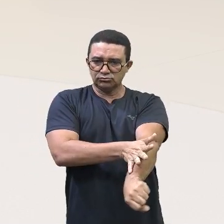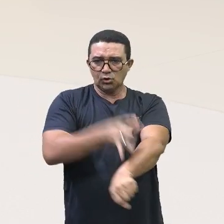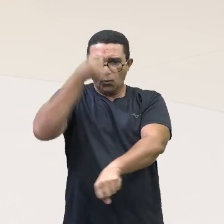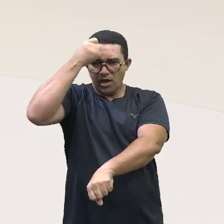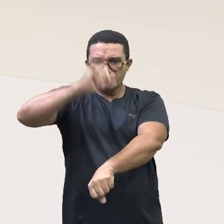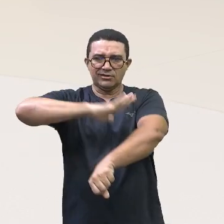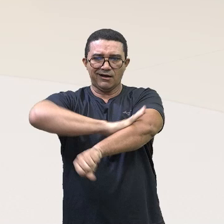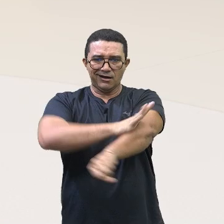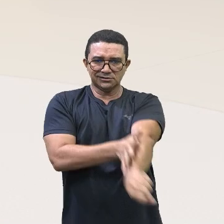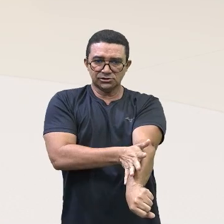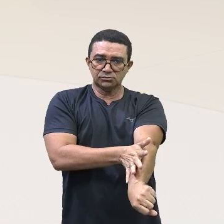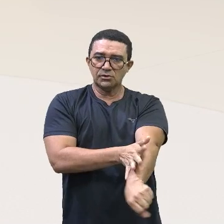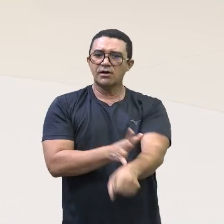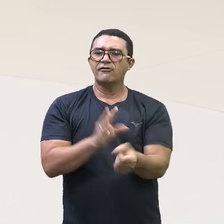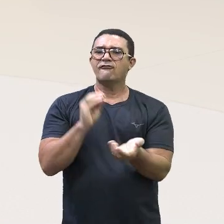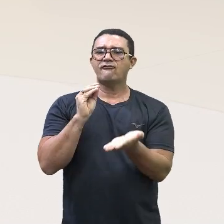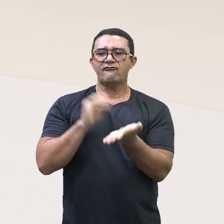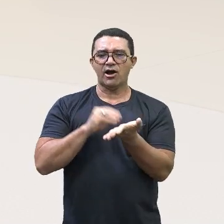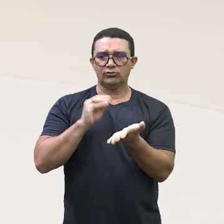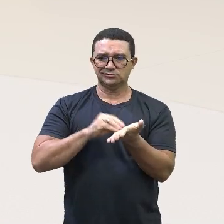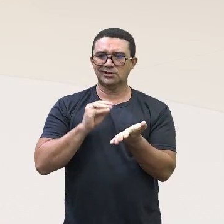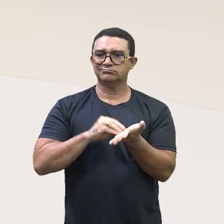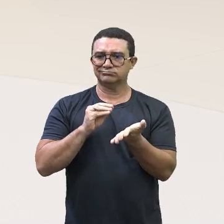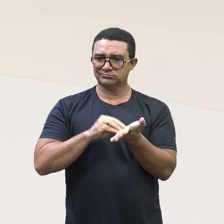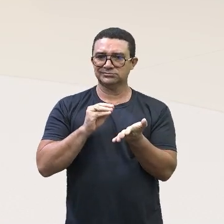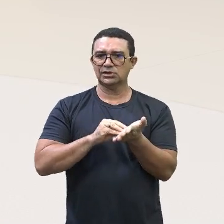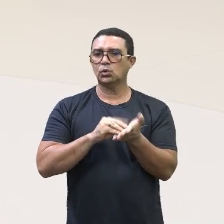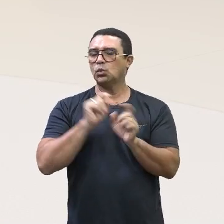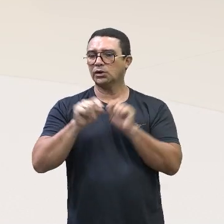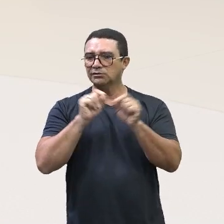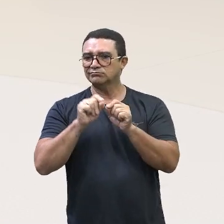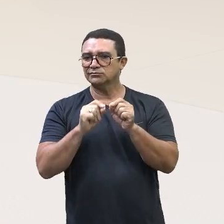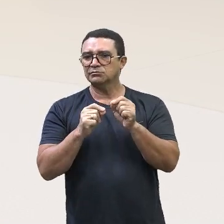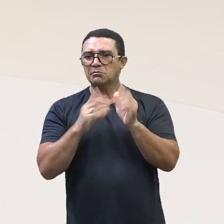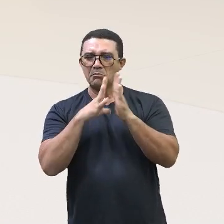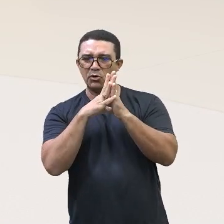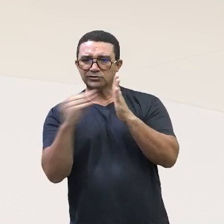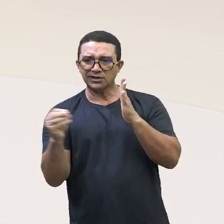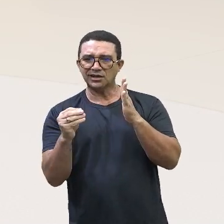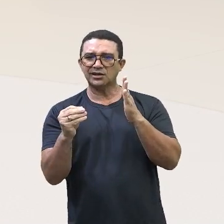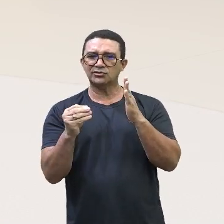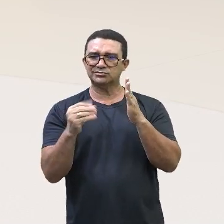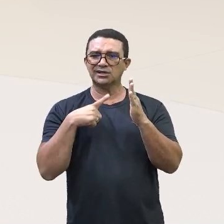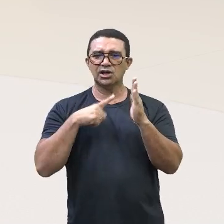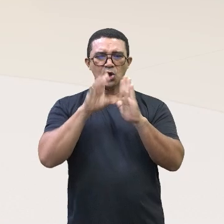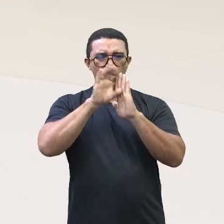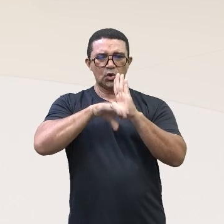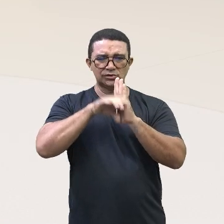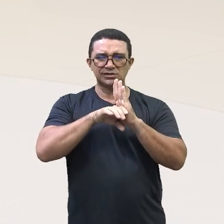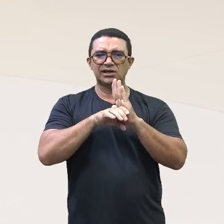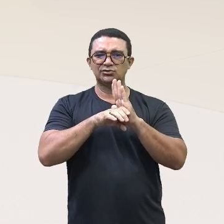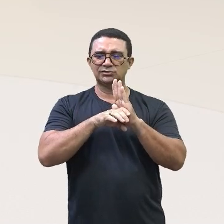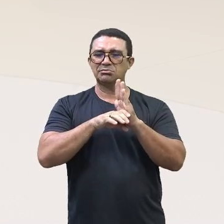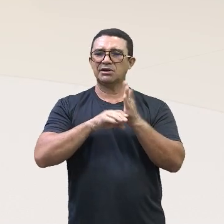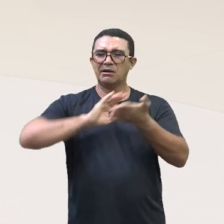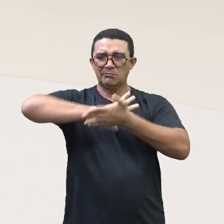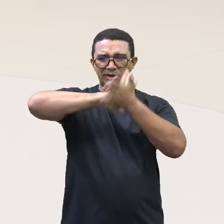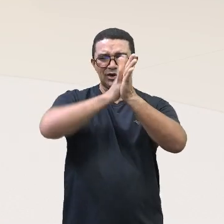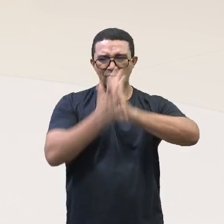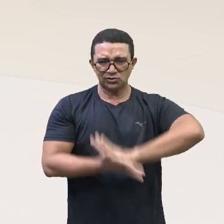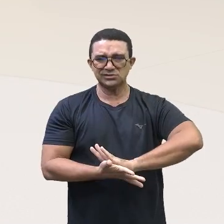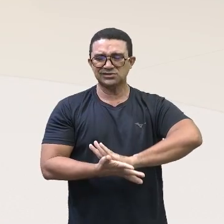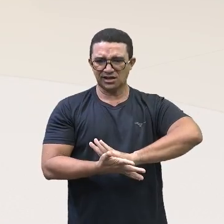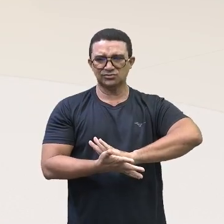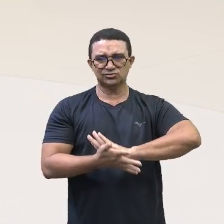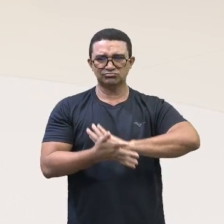racismo. A falta de conhecimento gera estereótipos, gera conceitos preconcebidos, que nada mais é do